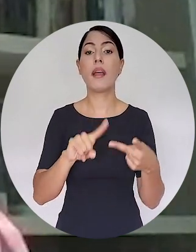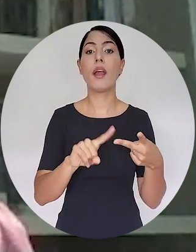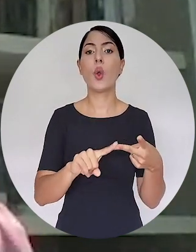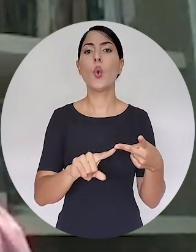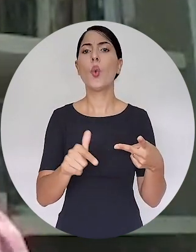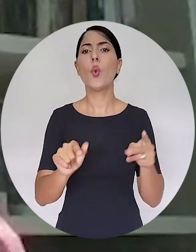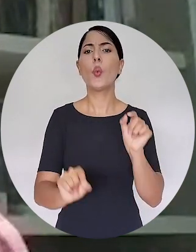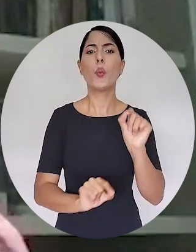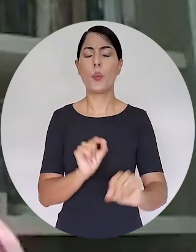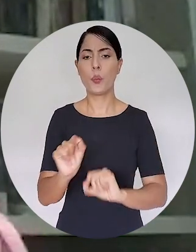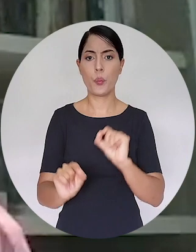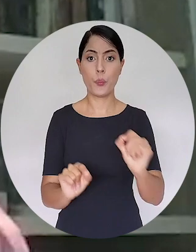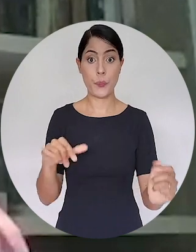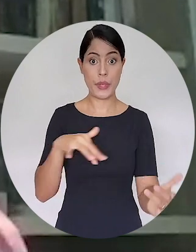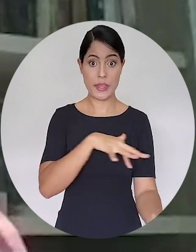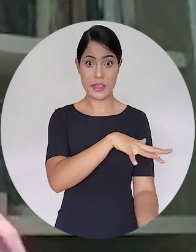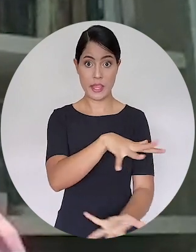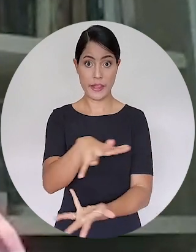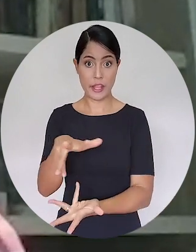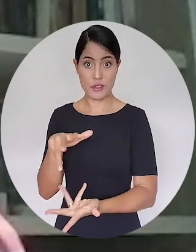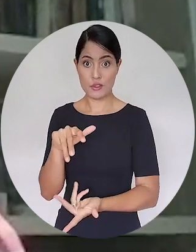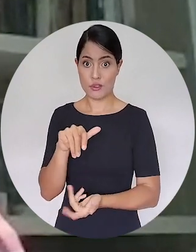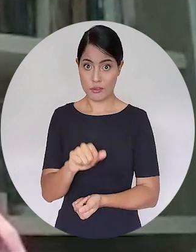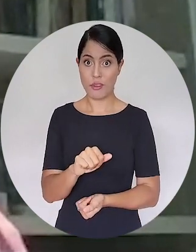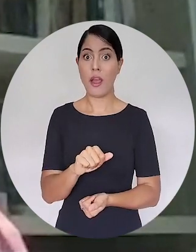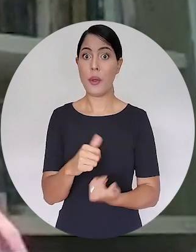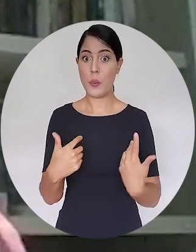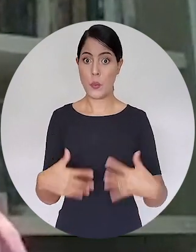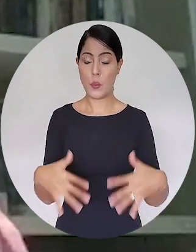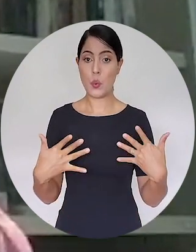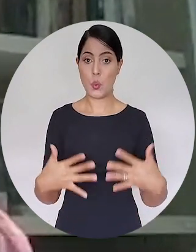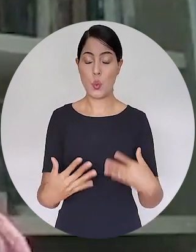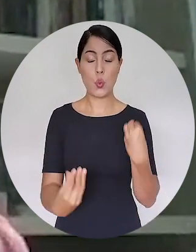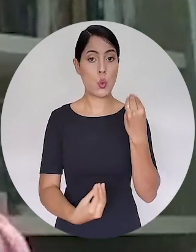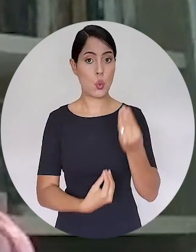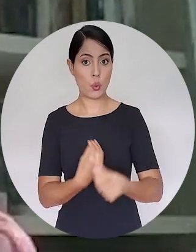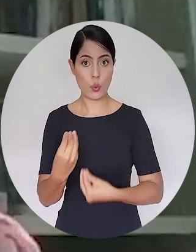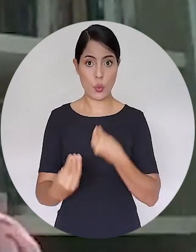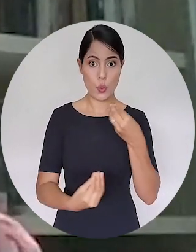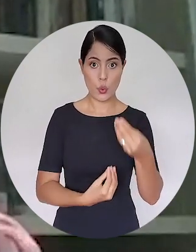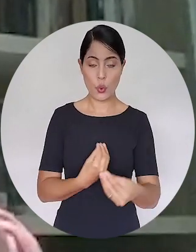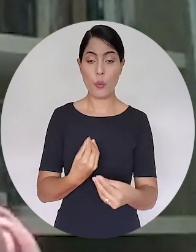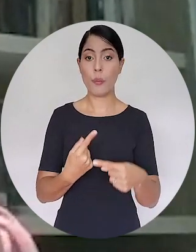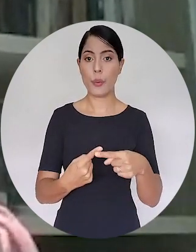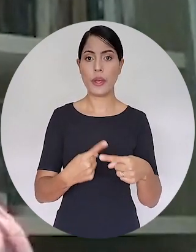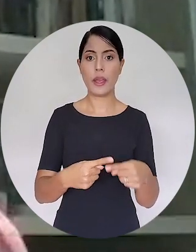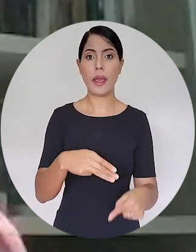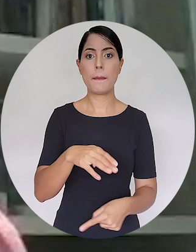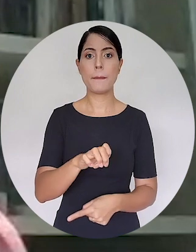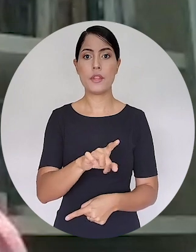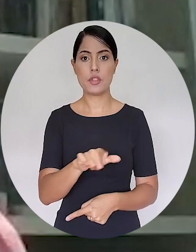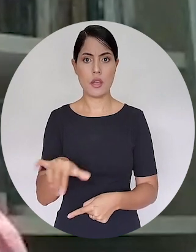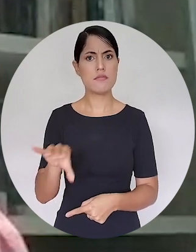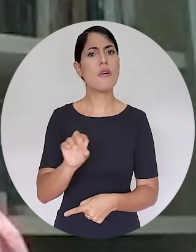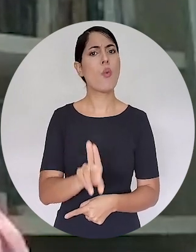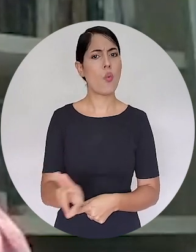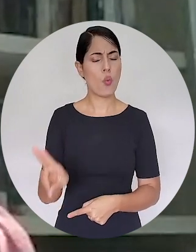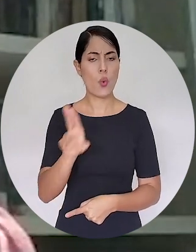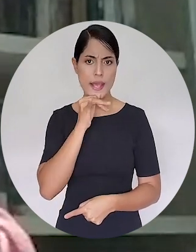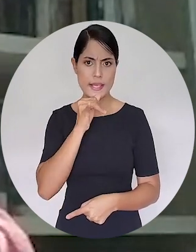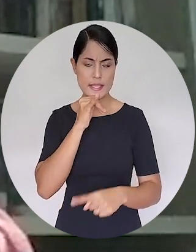ou questões, né, eminentemente internacionais, muito mais políticas ou humanitárias, em que a mediação também é